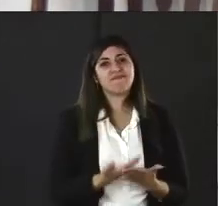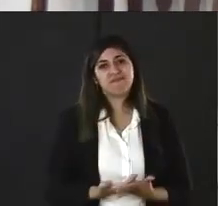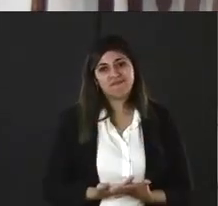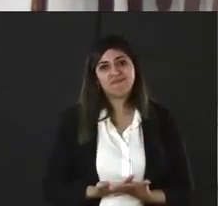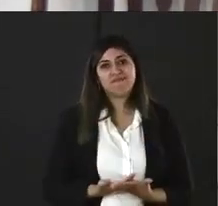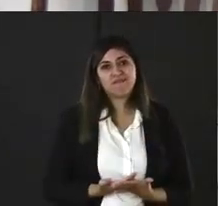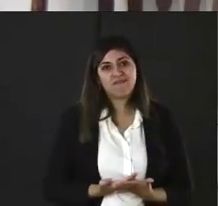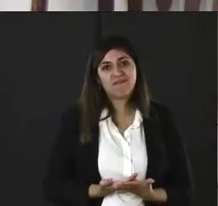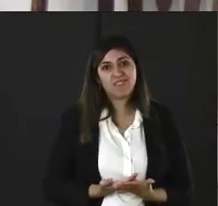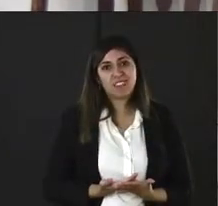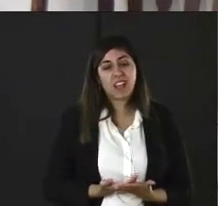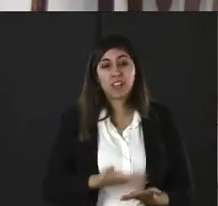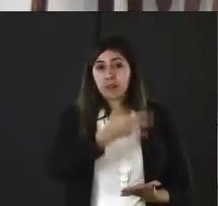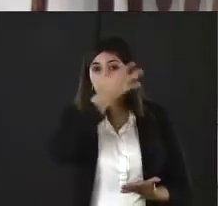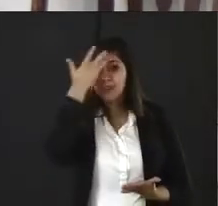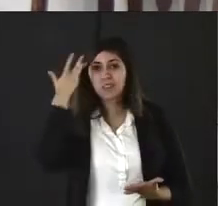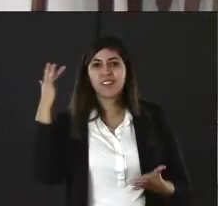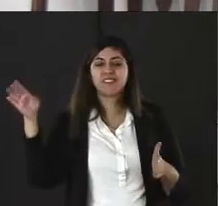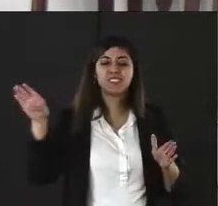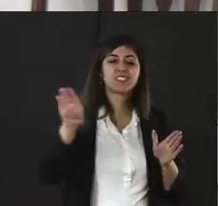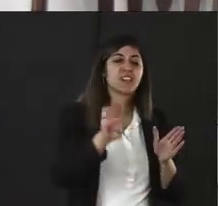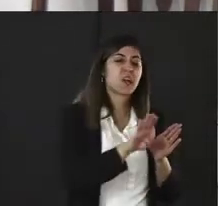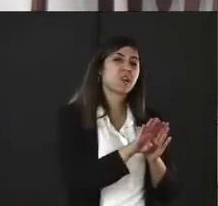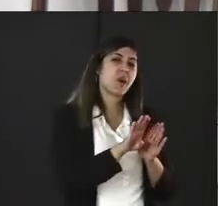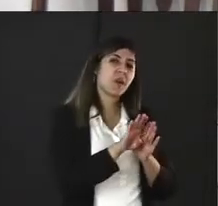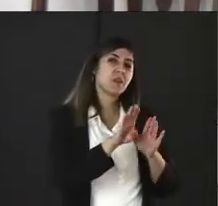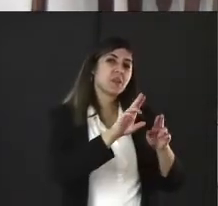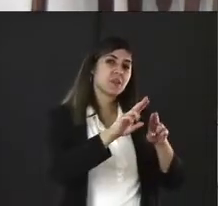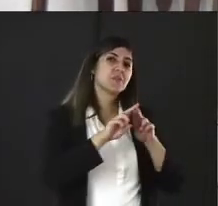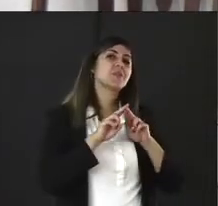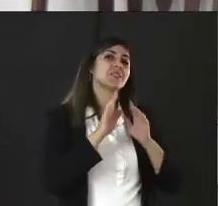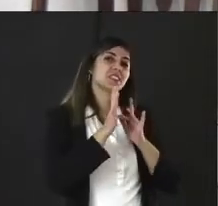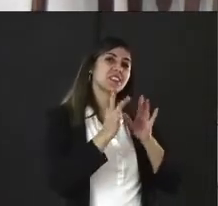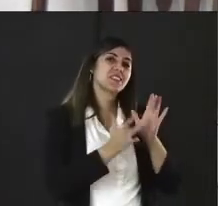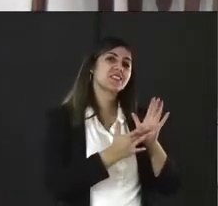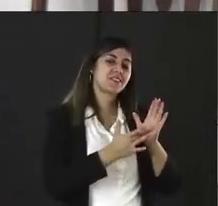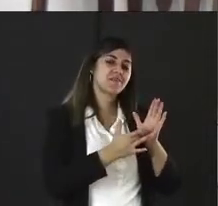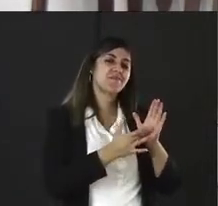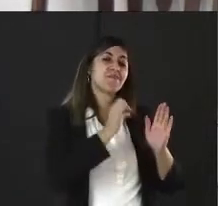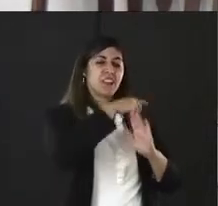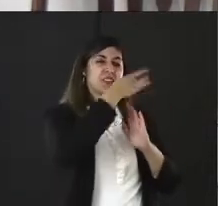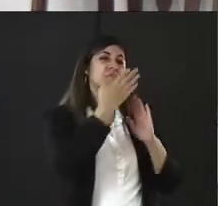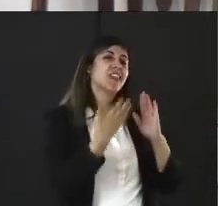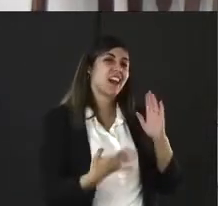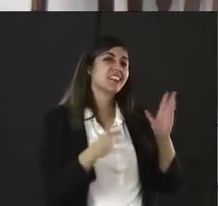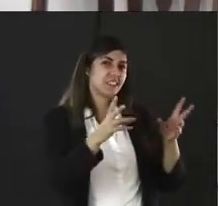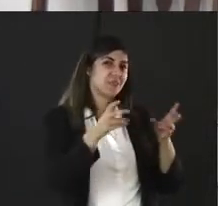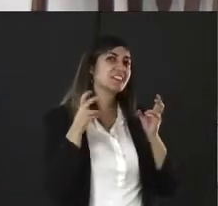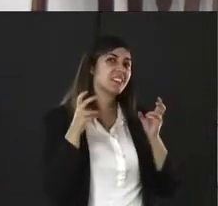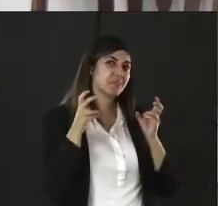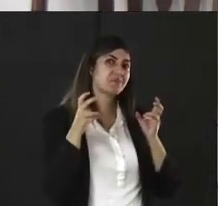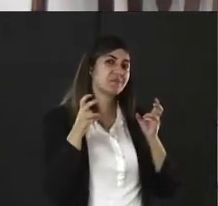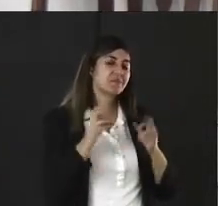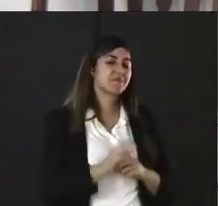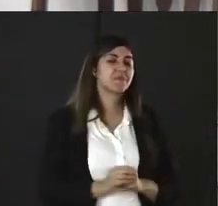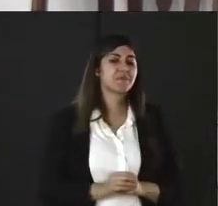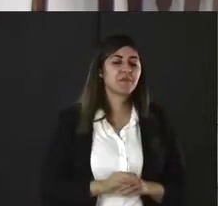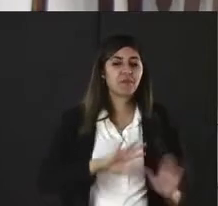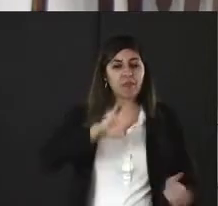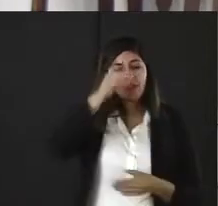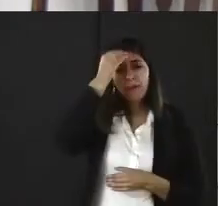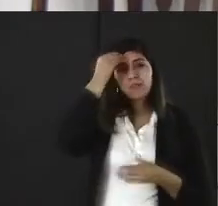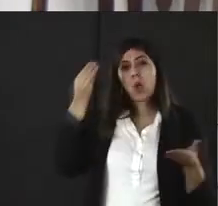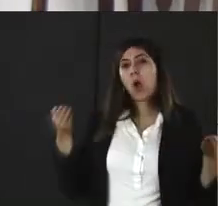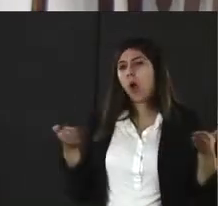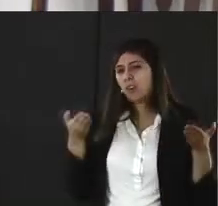messias quem chegou ao messias por conta dos seus sinais eu quero o aplicar isso as nossas vidas hoje